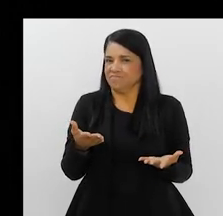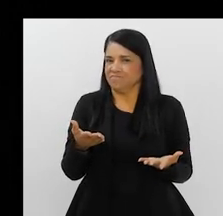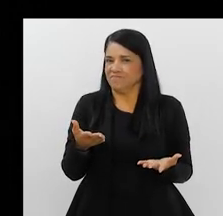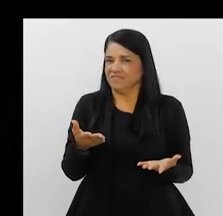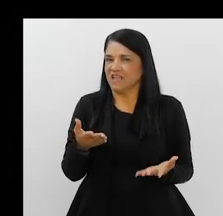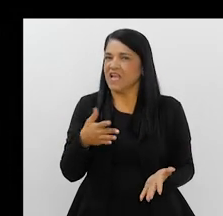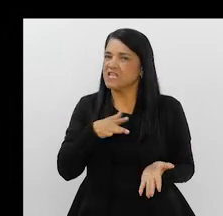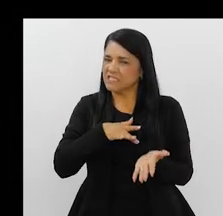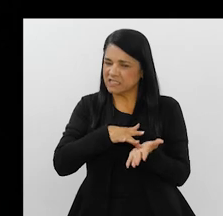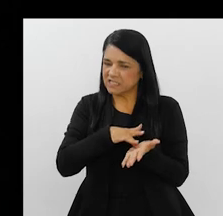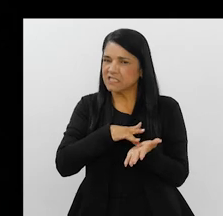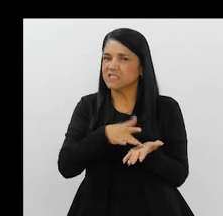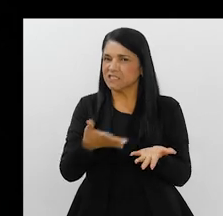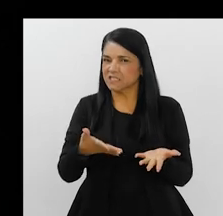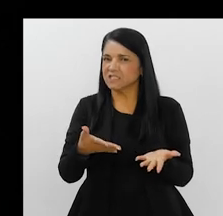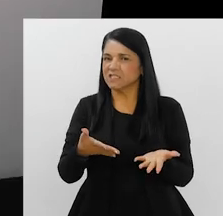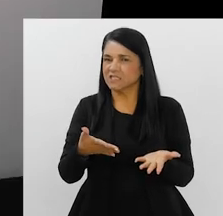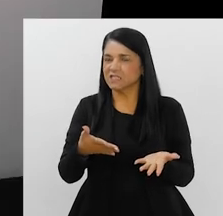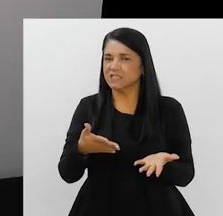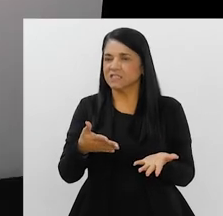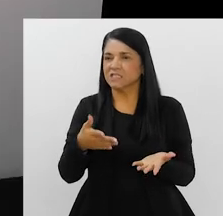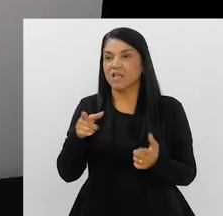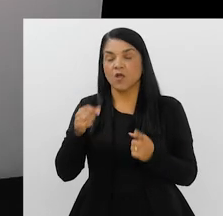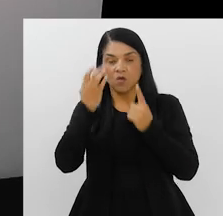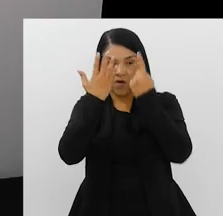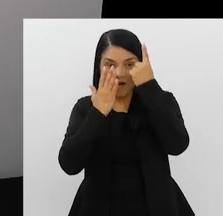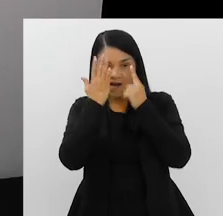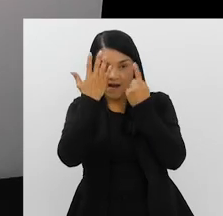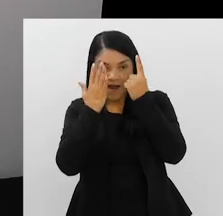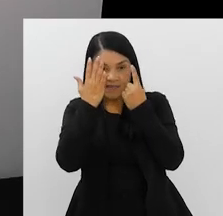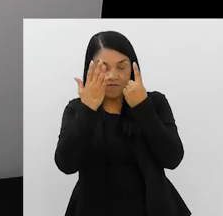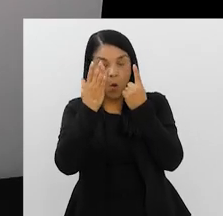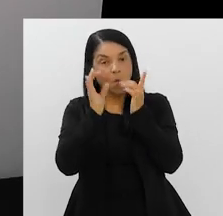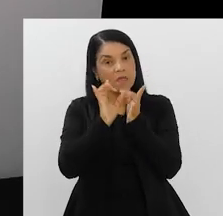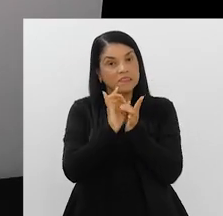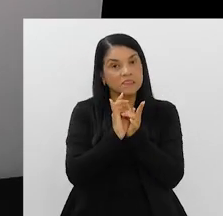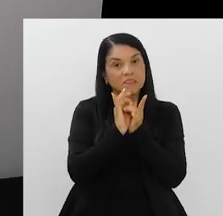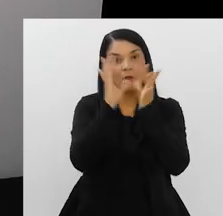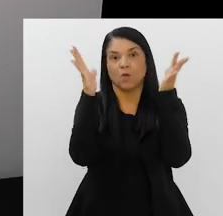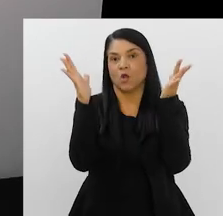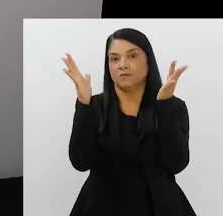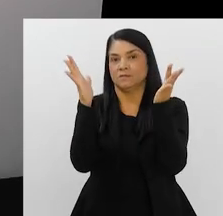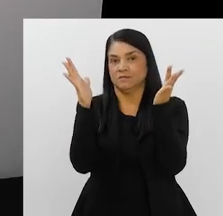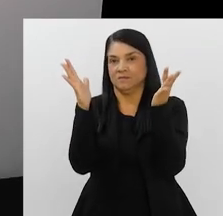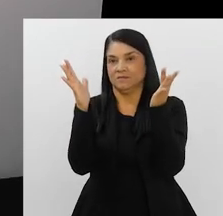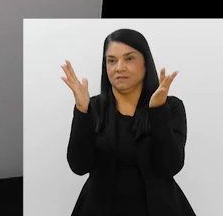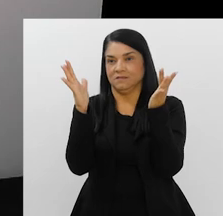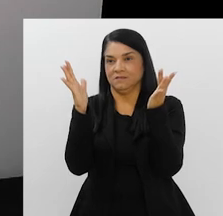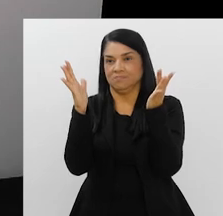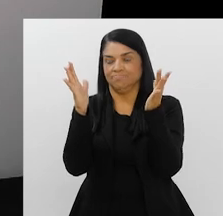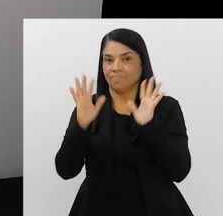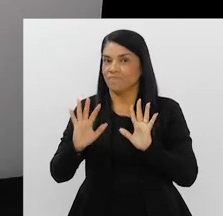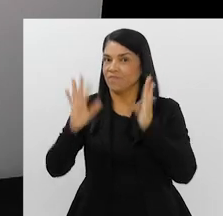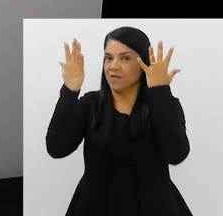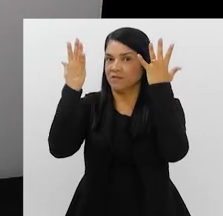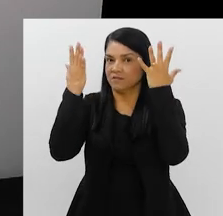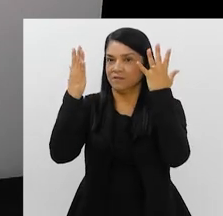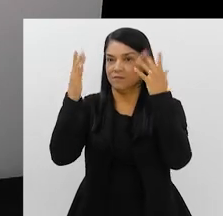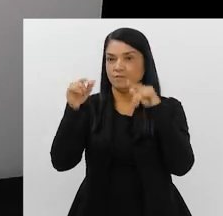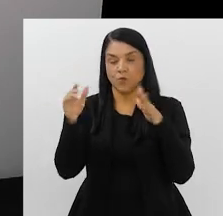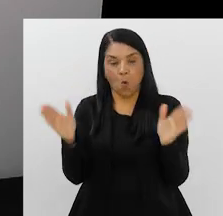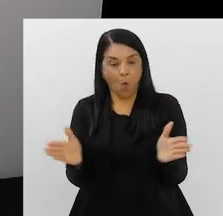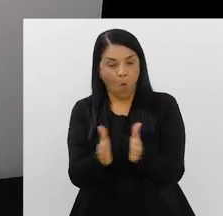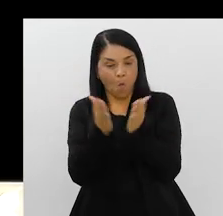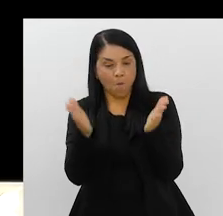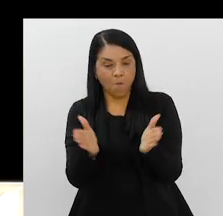Um cinismo. Você ainda tem uma mais sociedade... na nossa área, que é uma festa, teoricamente, exatamente, uma festa democrática. Então, isso... Né? Porque na